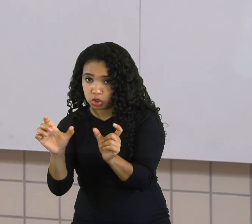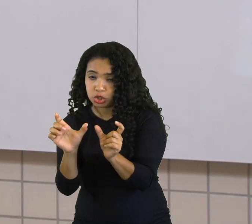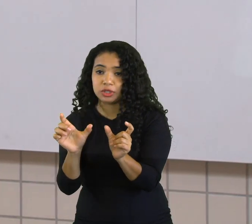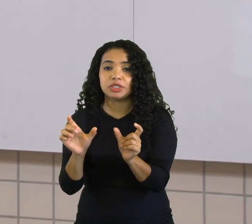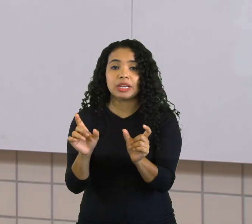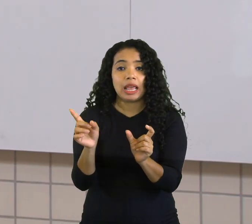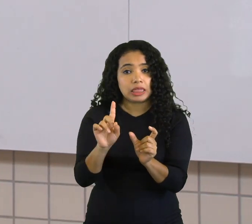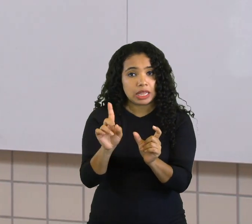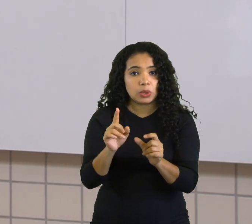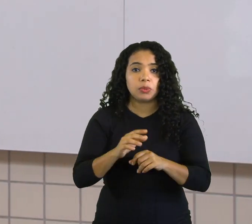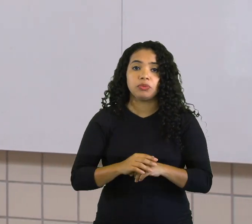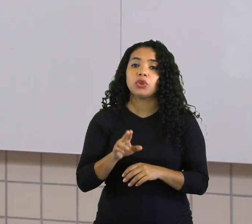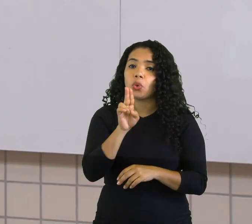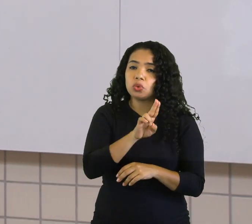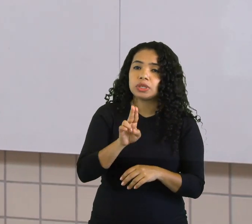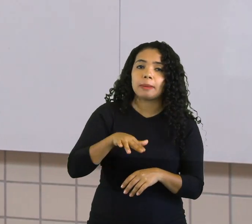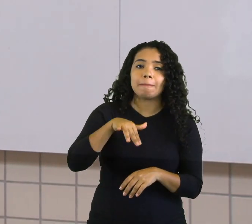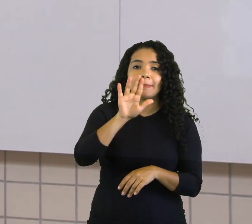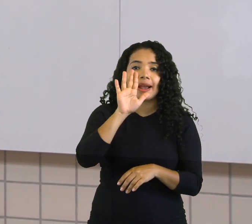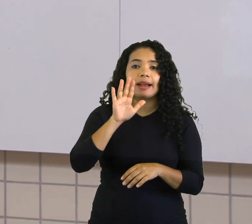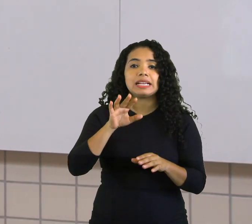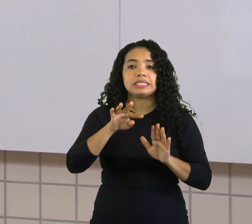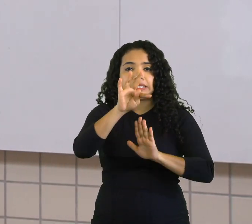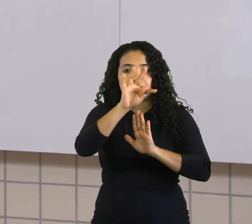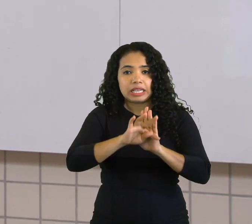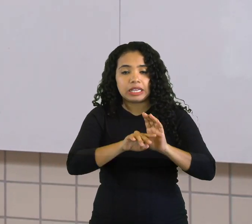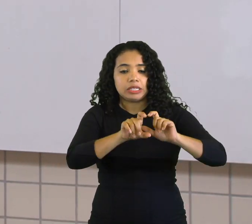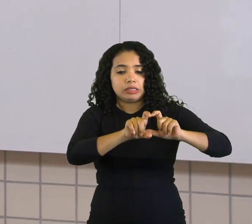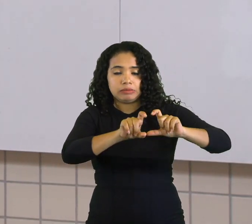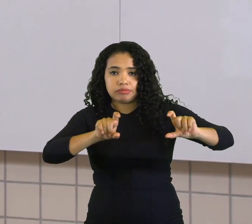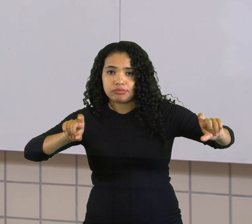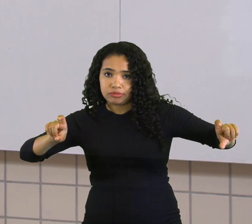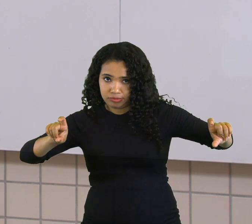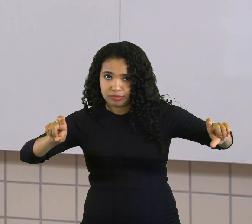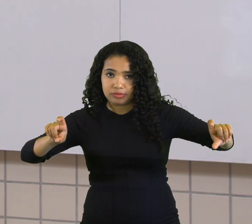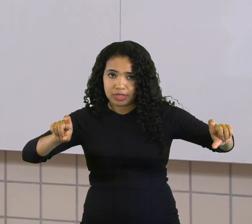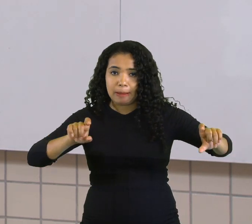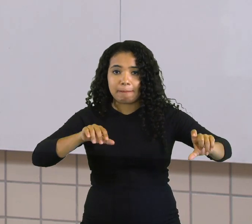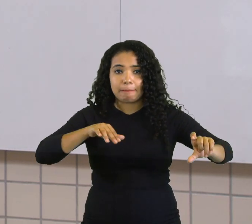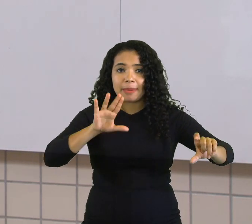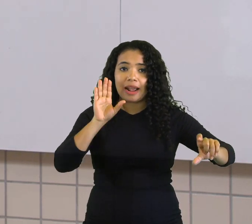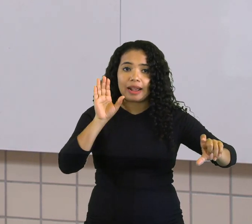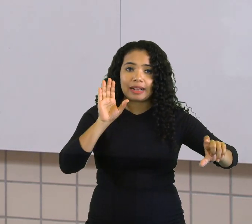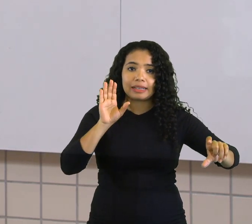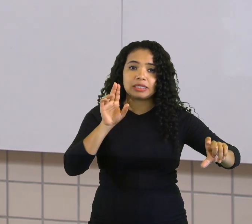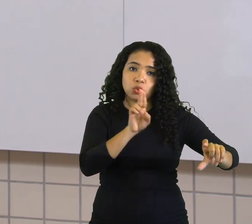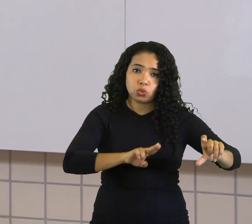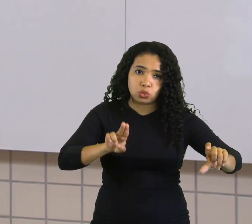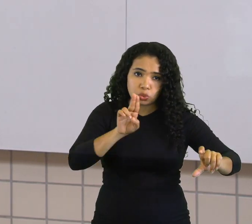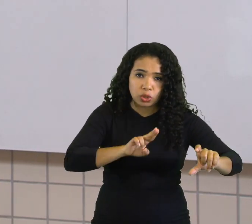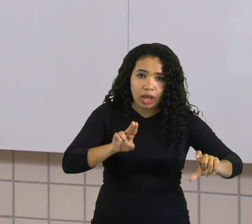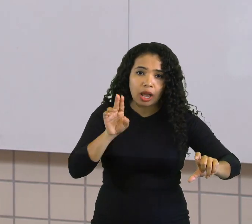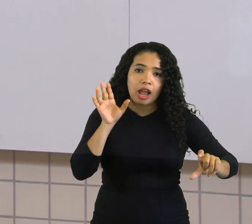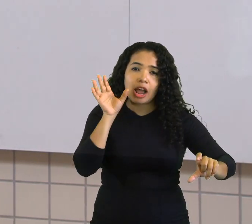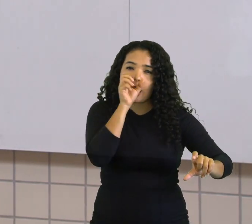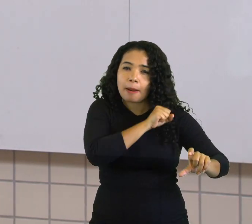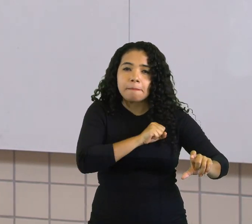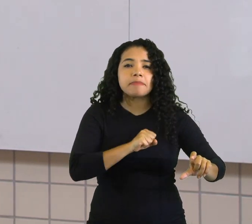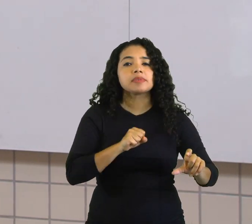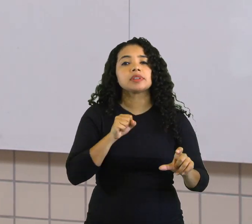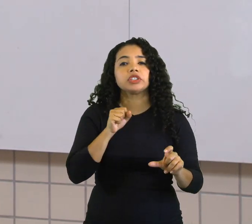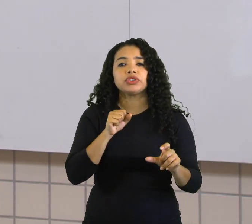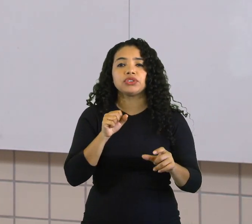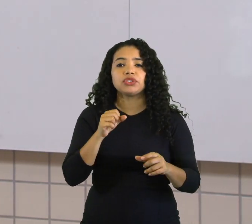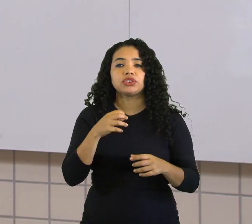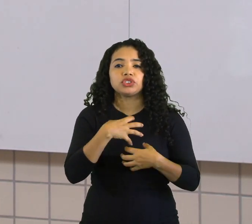que é usada mais em discursos, mas na fala, obviamente. É uma maneira mais rápida, digamos assim, de falarmos